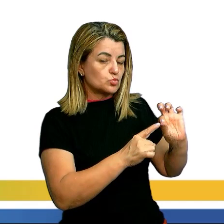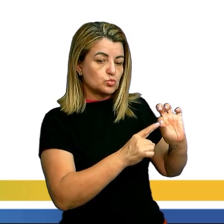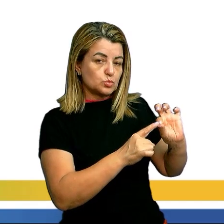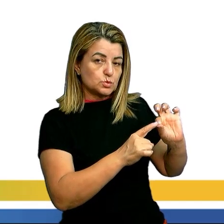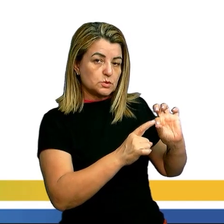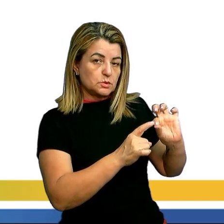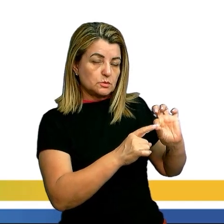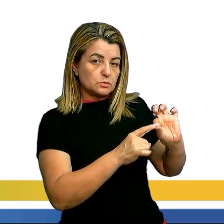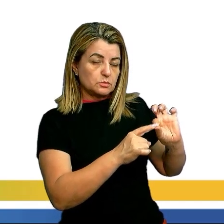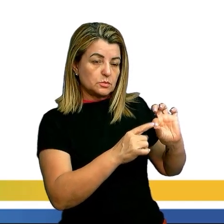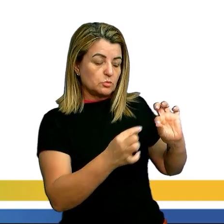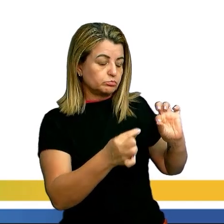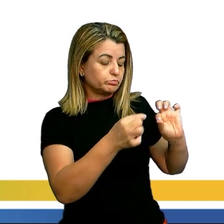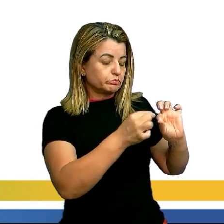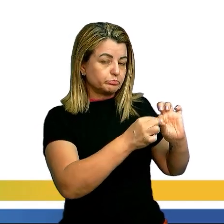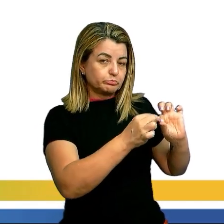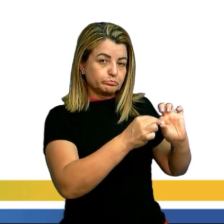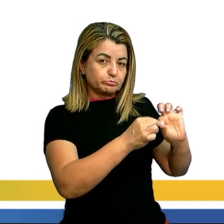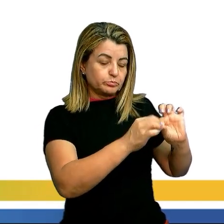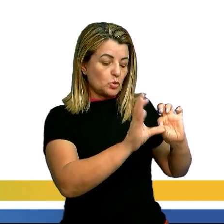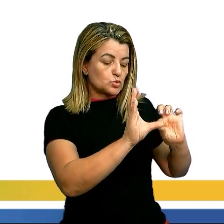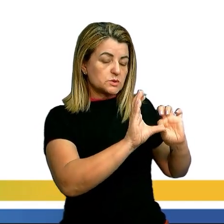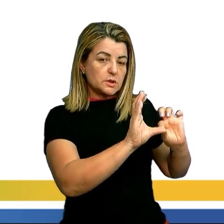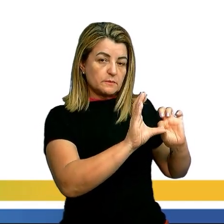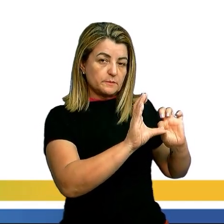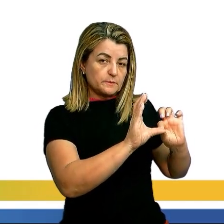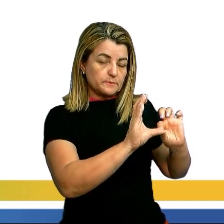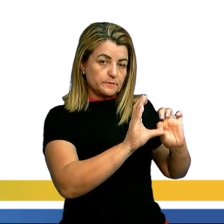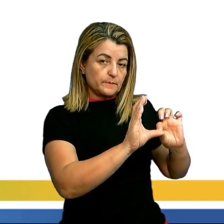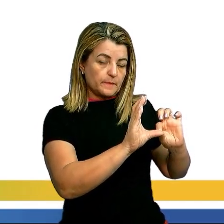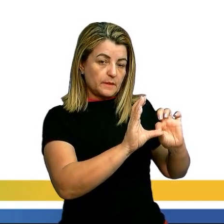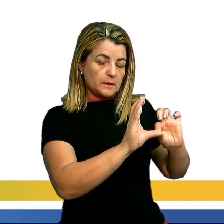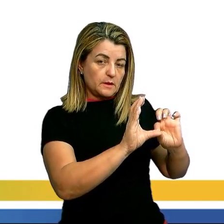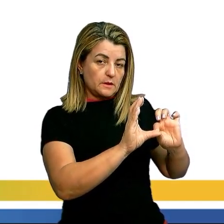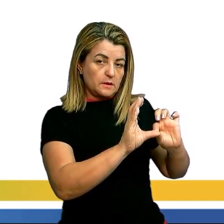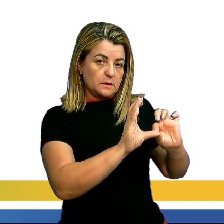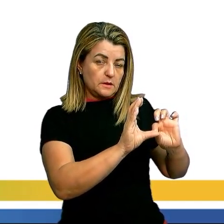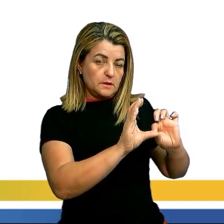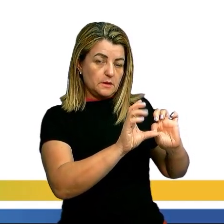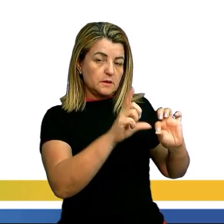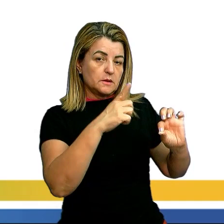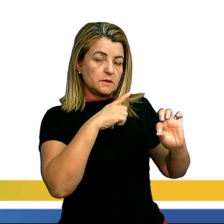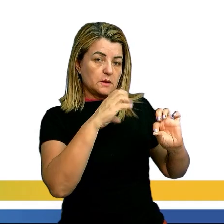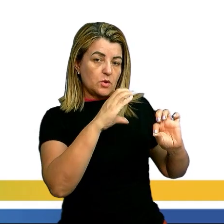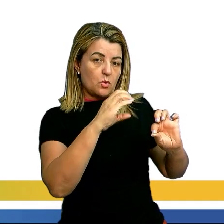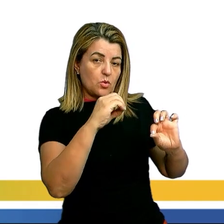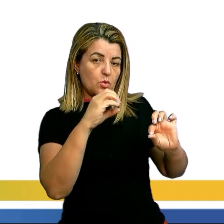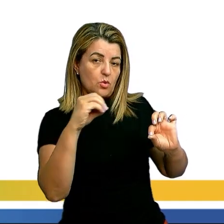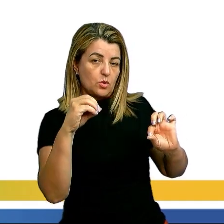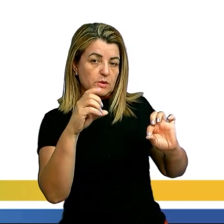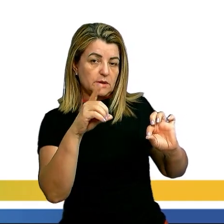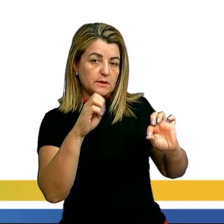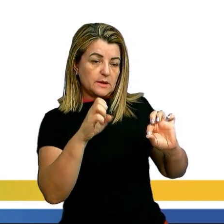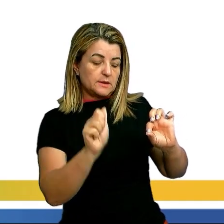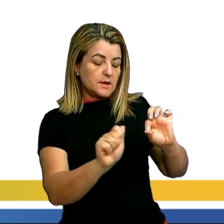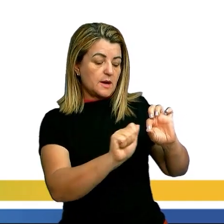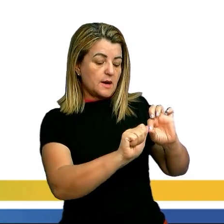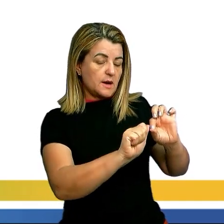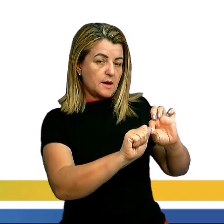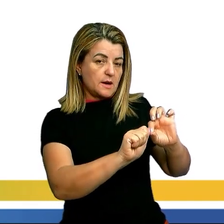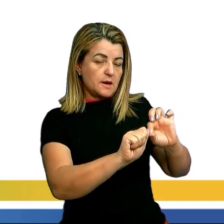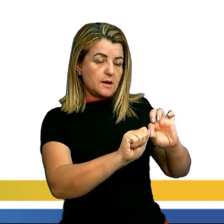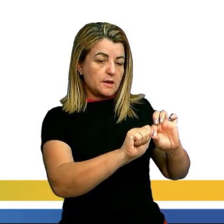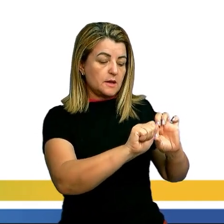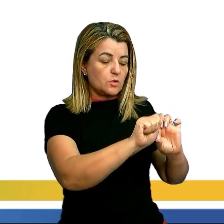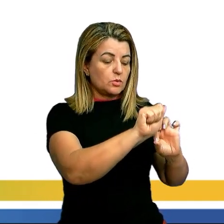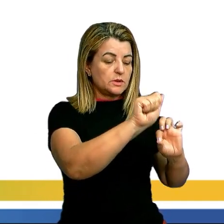no plano cartesiano, esse ponto C aqui, que é dado pela coordenada A e coordenada